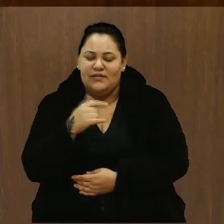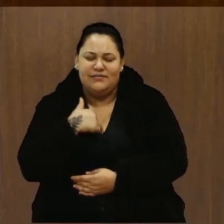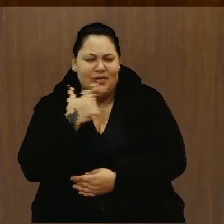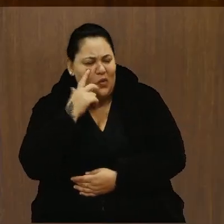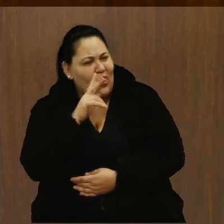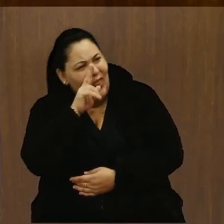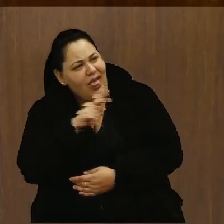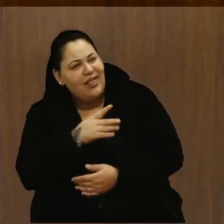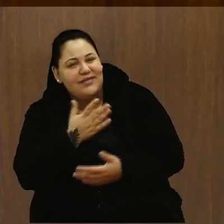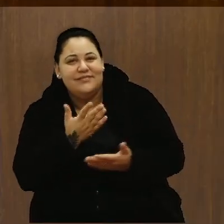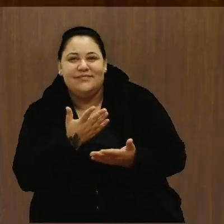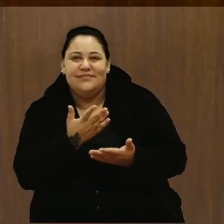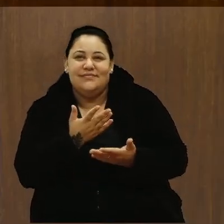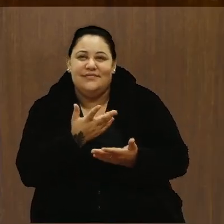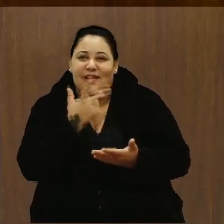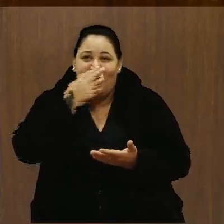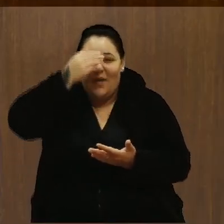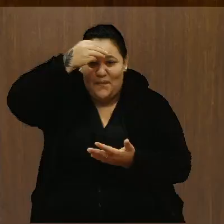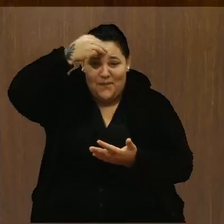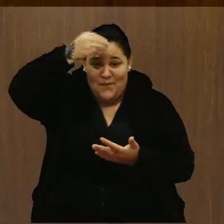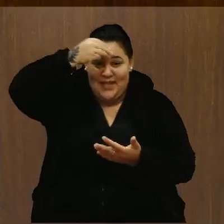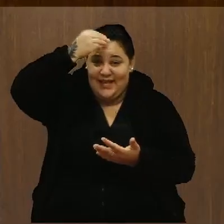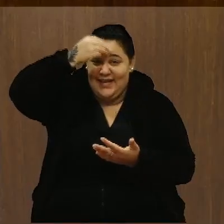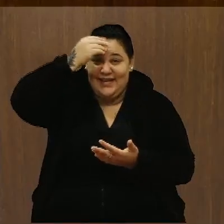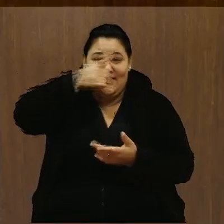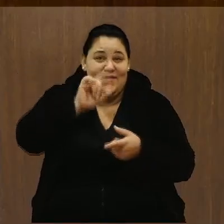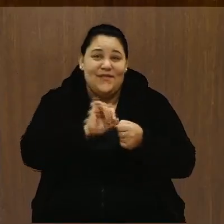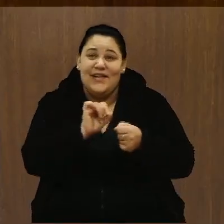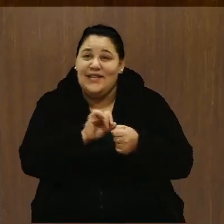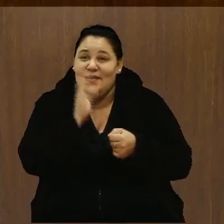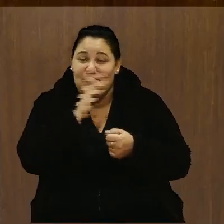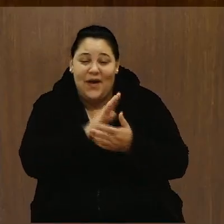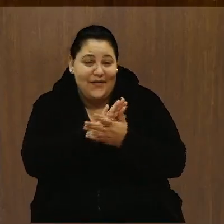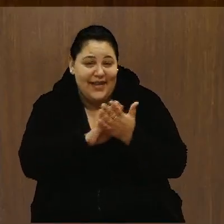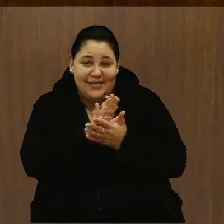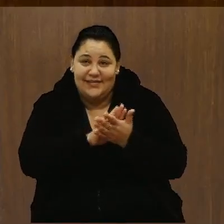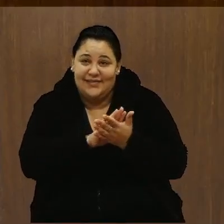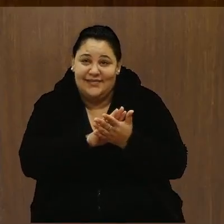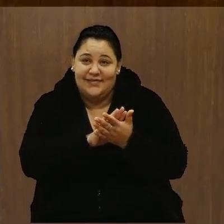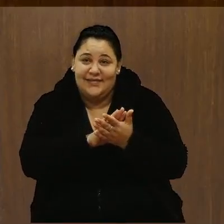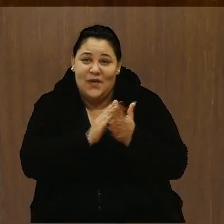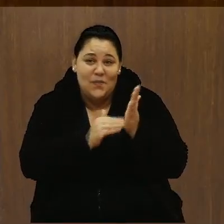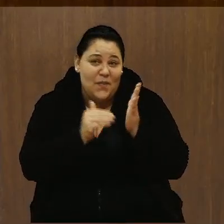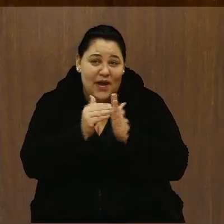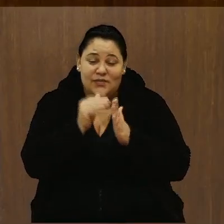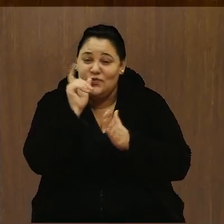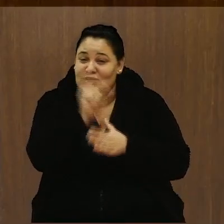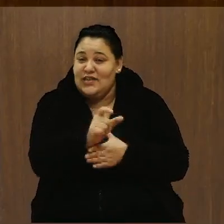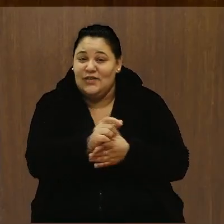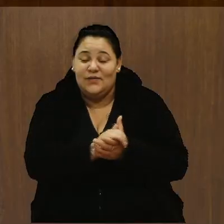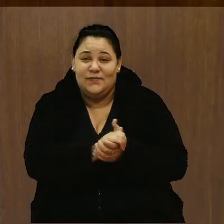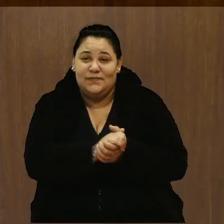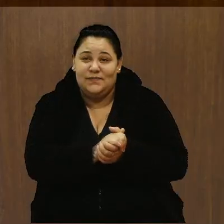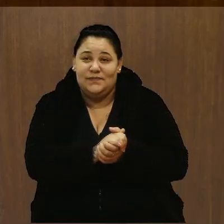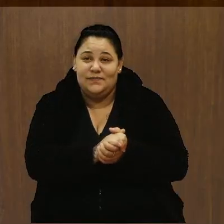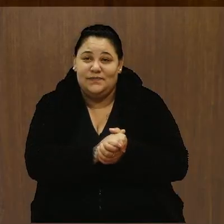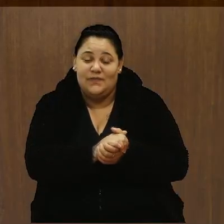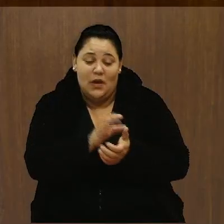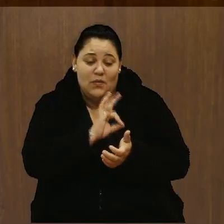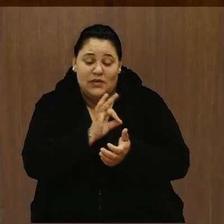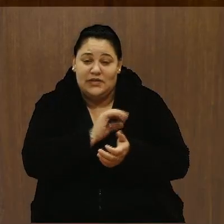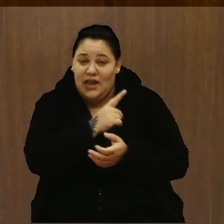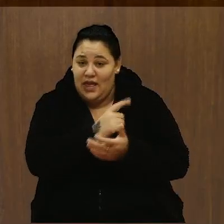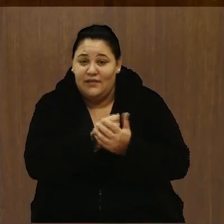parece minha madrinha, não vai fazer mal a ninguém. No máximo vai dar uns gritos. A polícia podia estar lá no Pio X, que estão